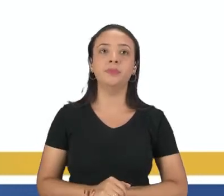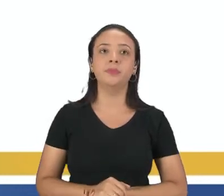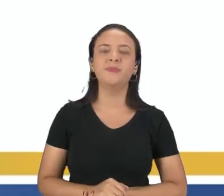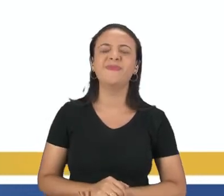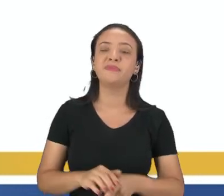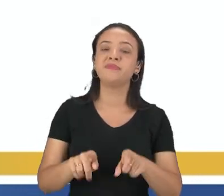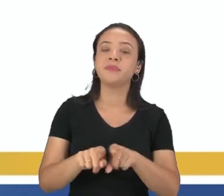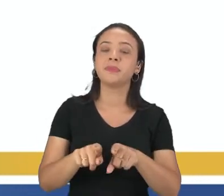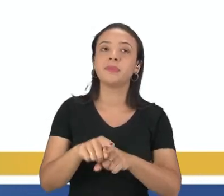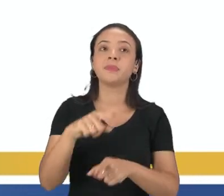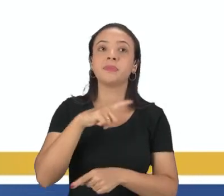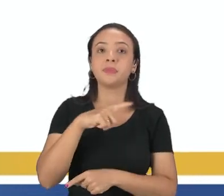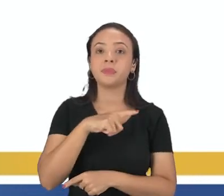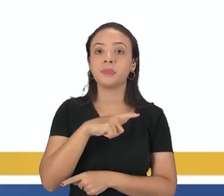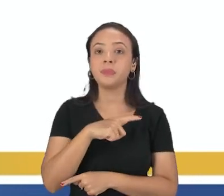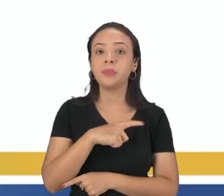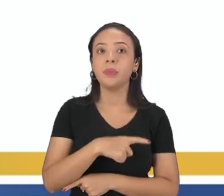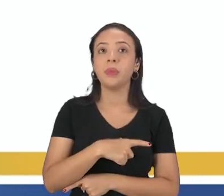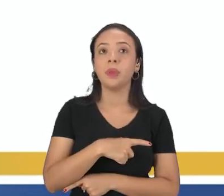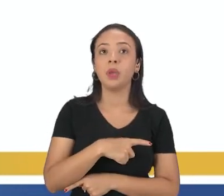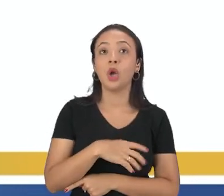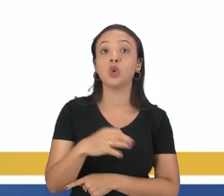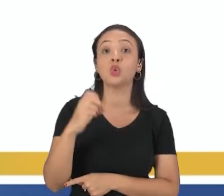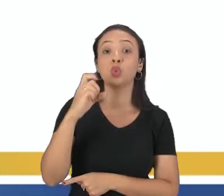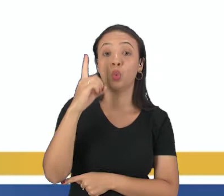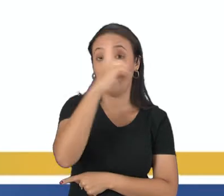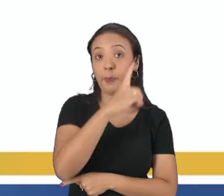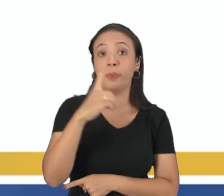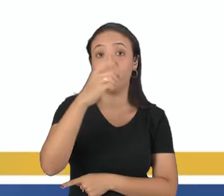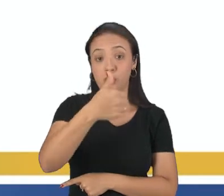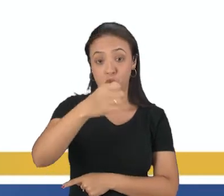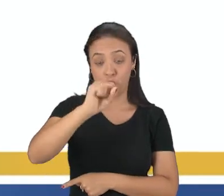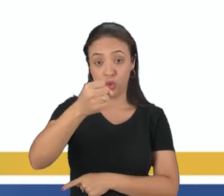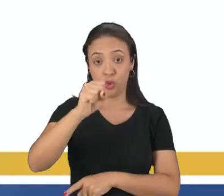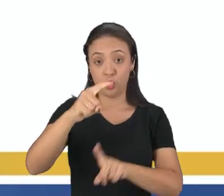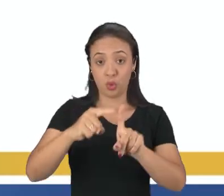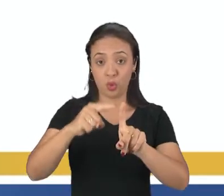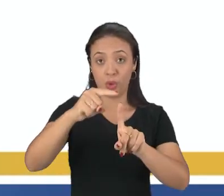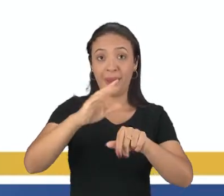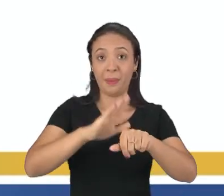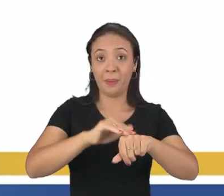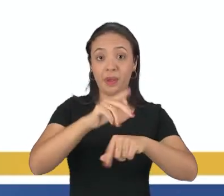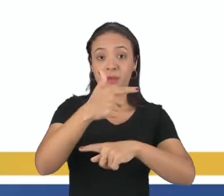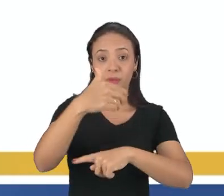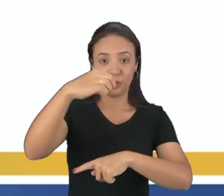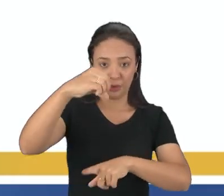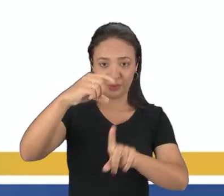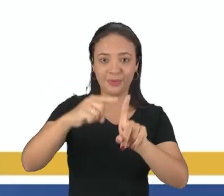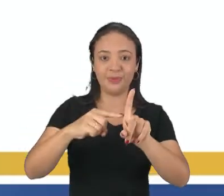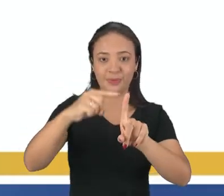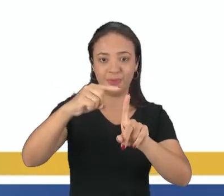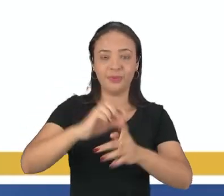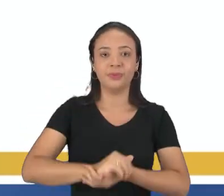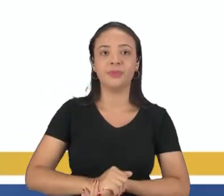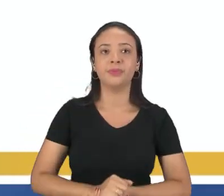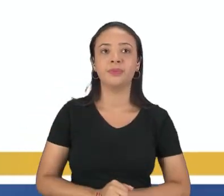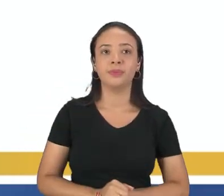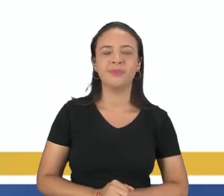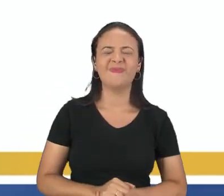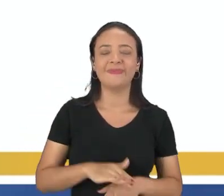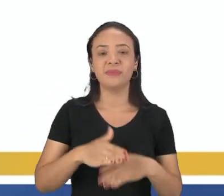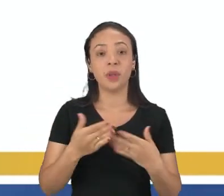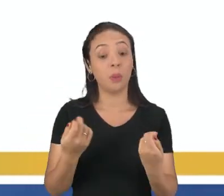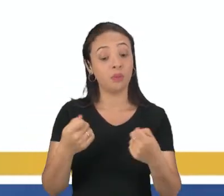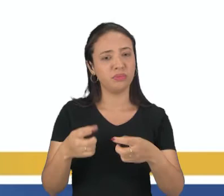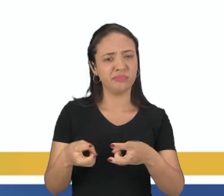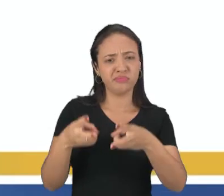Celsius. Nós temos aí no domingo, 18 graus Celsius e a máxima, 29 graus Celsius. Nós